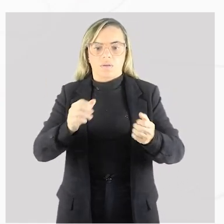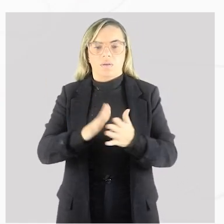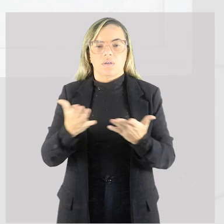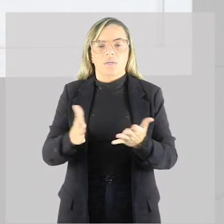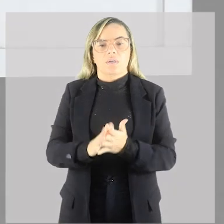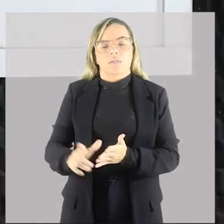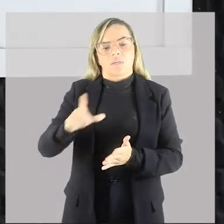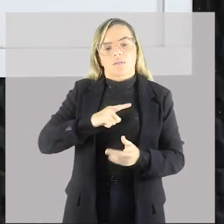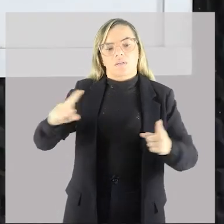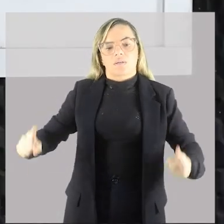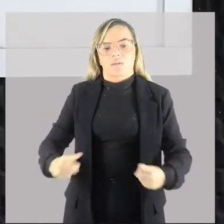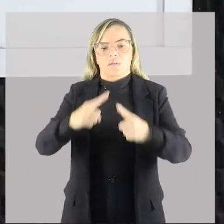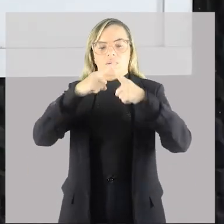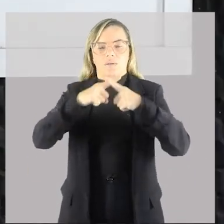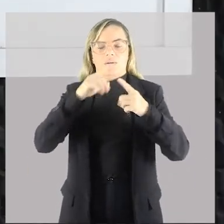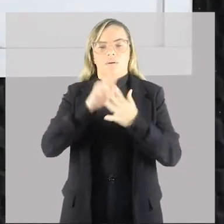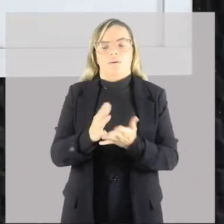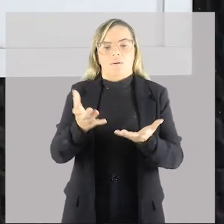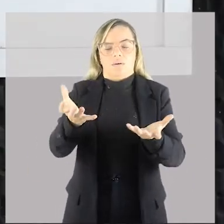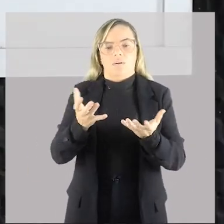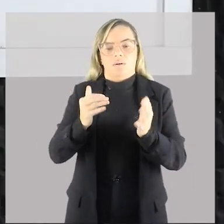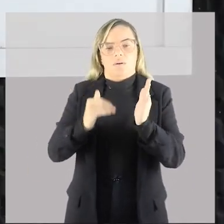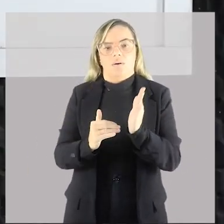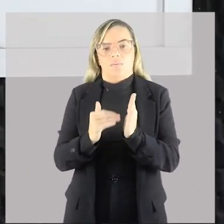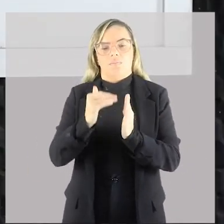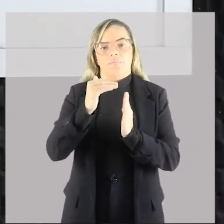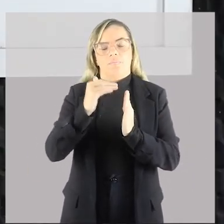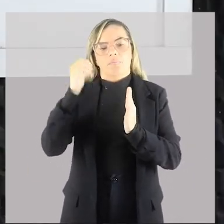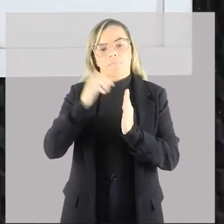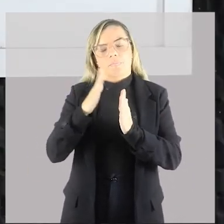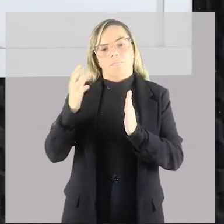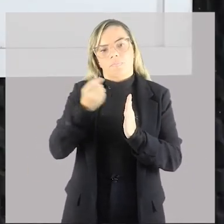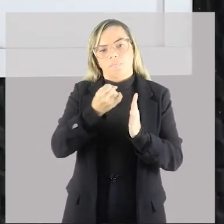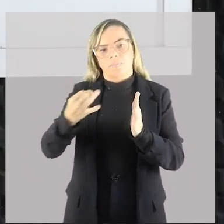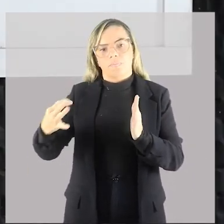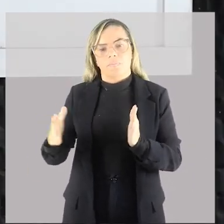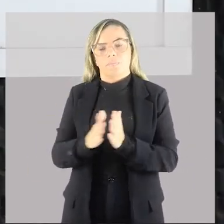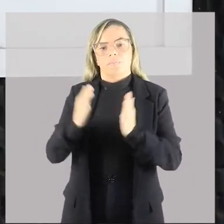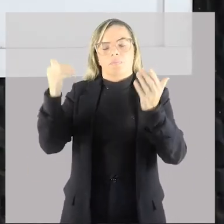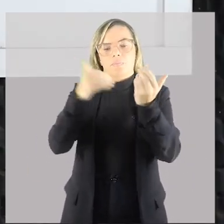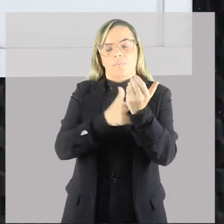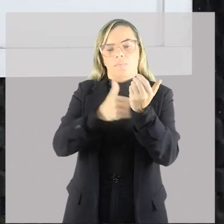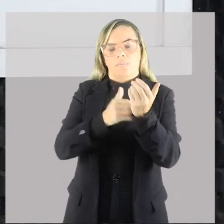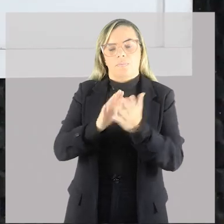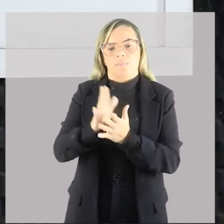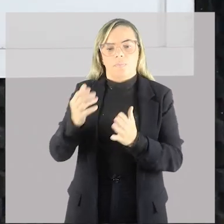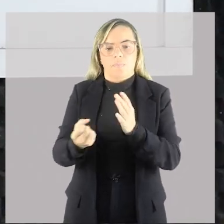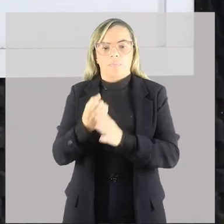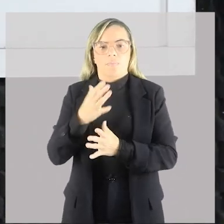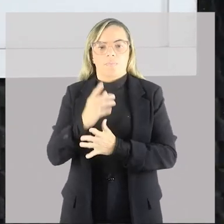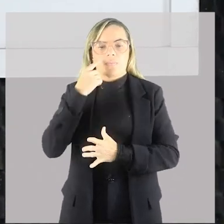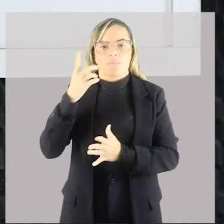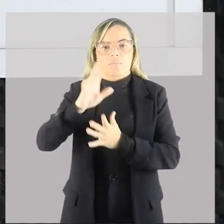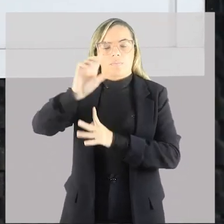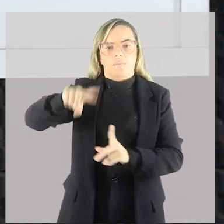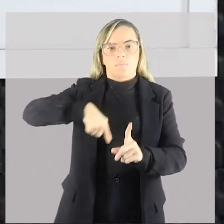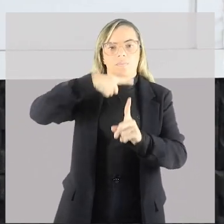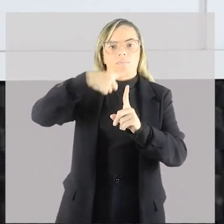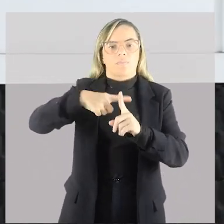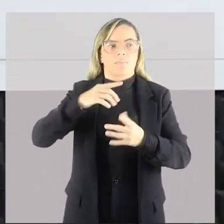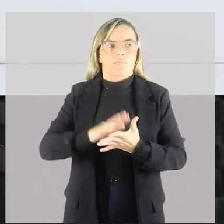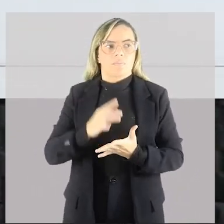por... Olha só, pessoal, então ele quer aumentar a quantidade de senhas formadas, né? Então ele vai